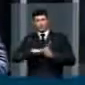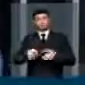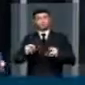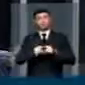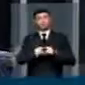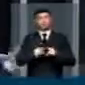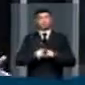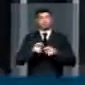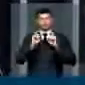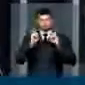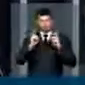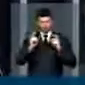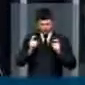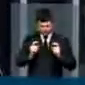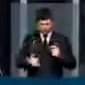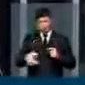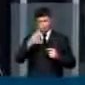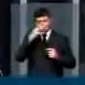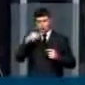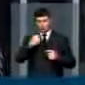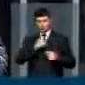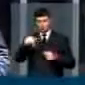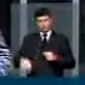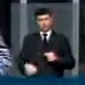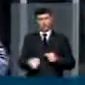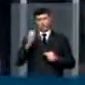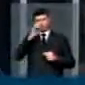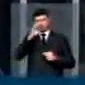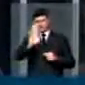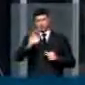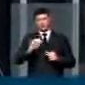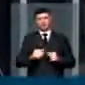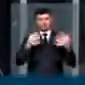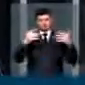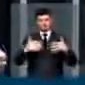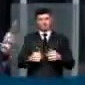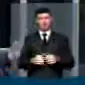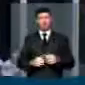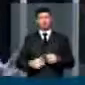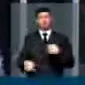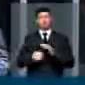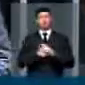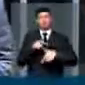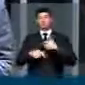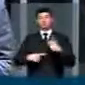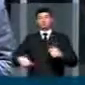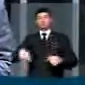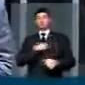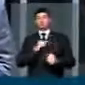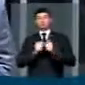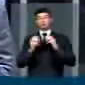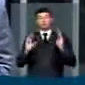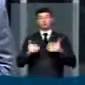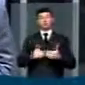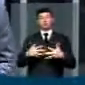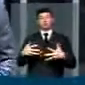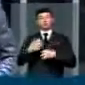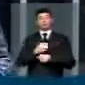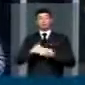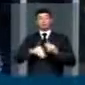os gestores que nos acompanham, um rápido relato da nossa atuação junto à Comissão Mista de